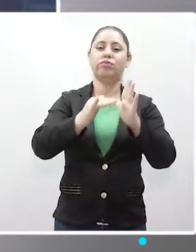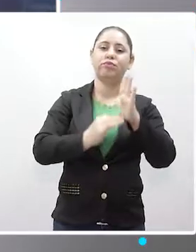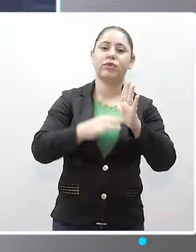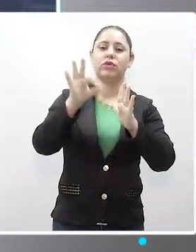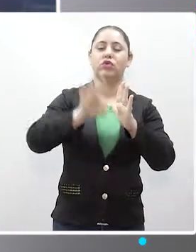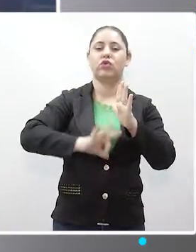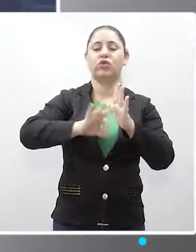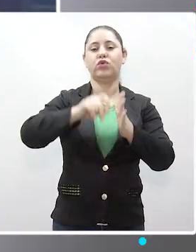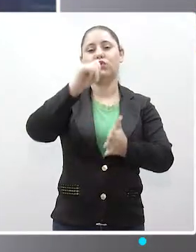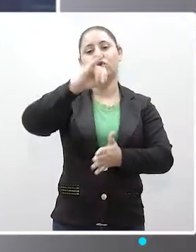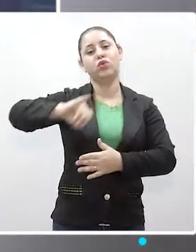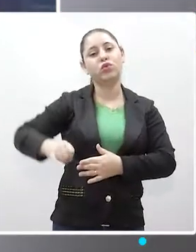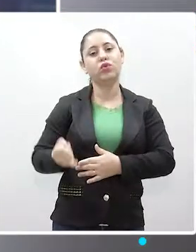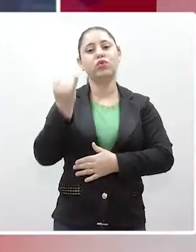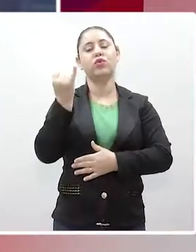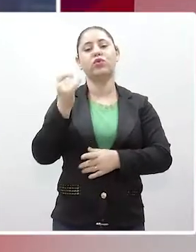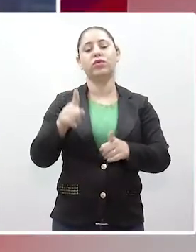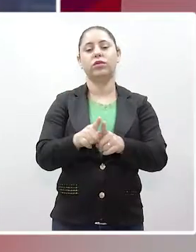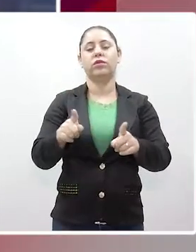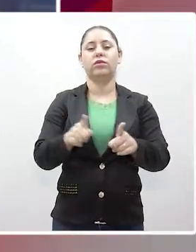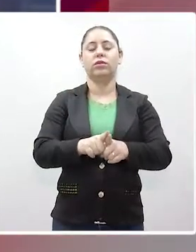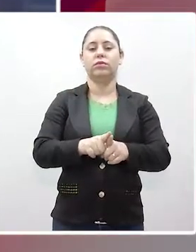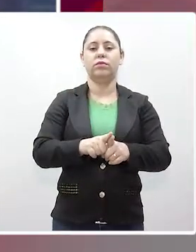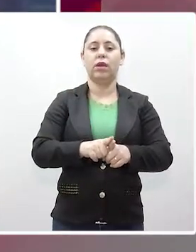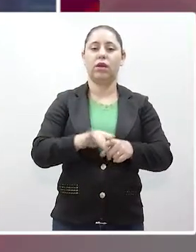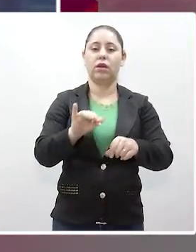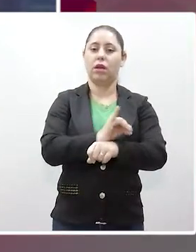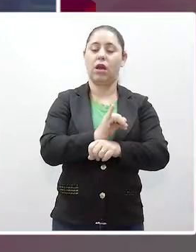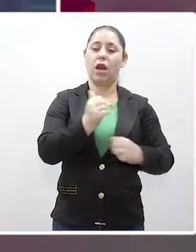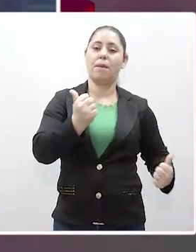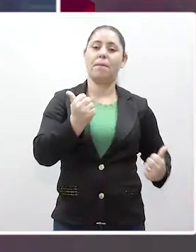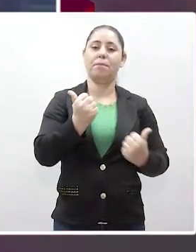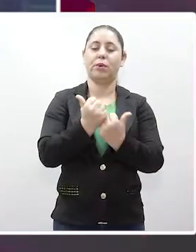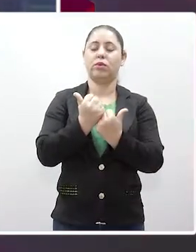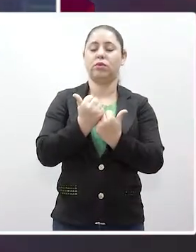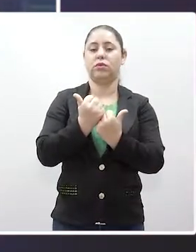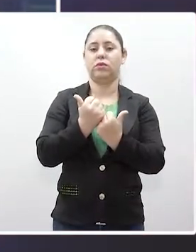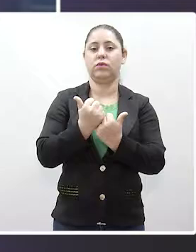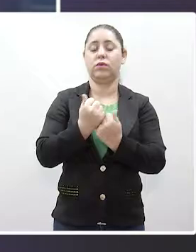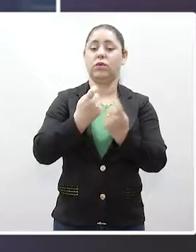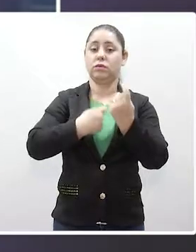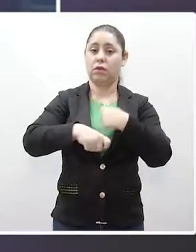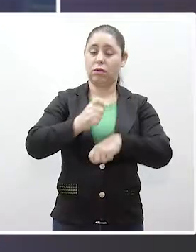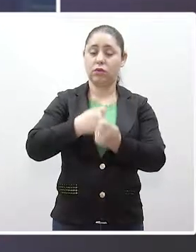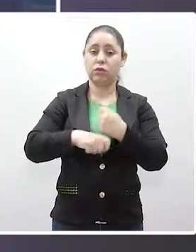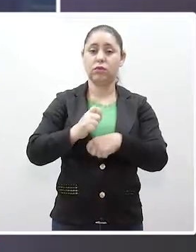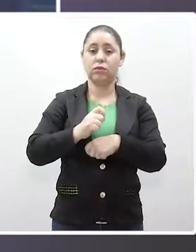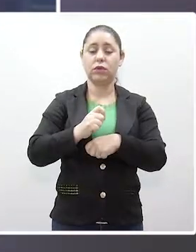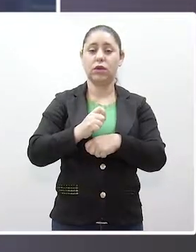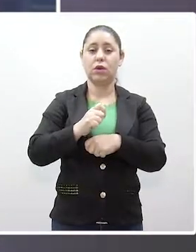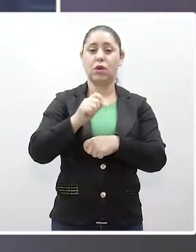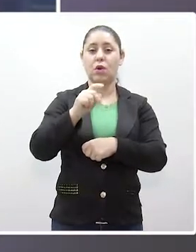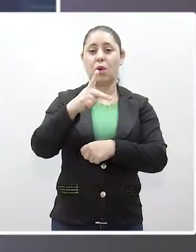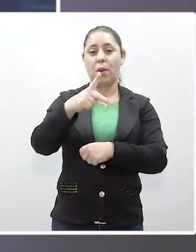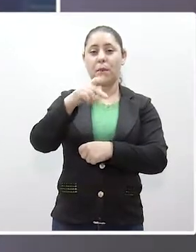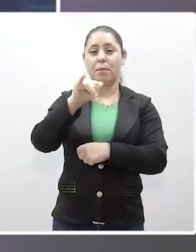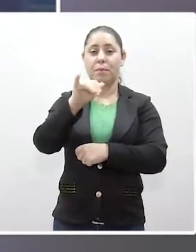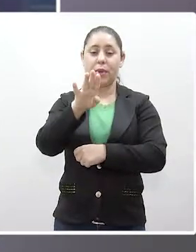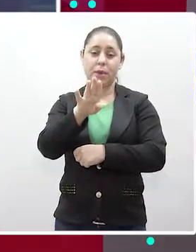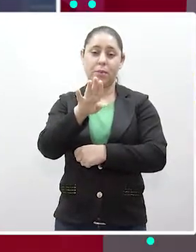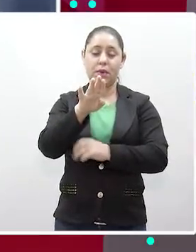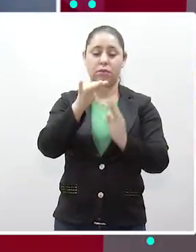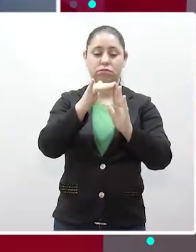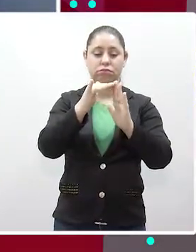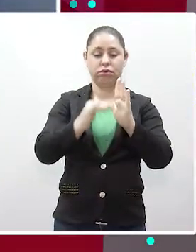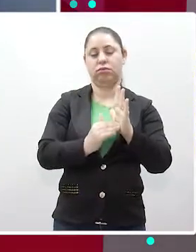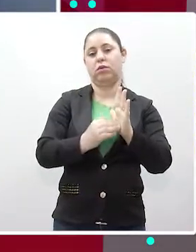juros, e diversas outras medidas aí de apoio anticíclicas, que a gente chama em economia, o PIB caiu 4%. Então,